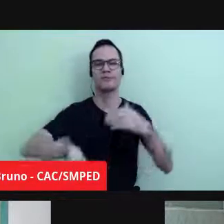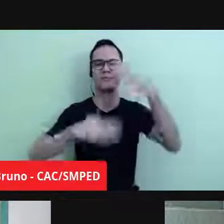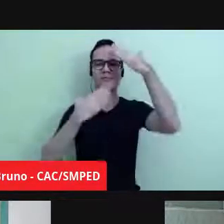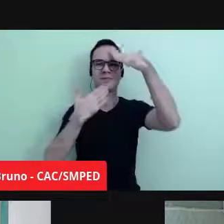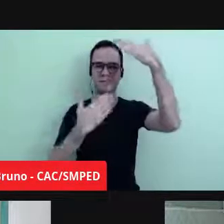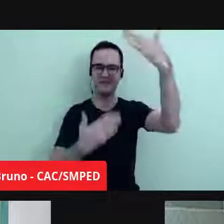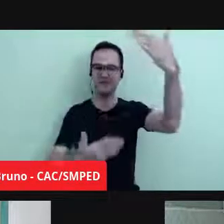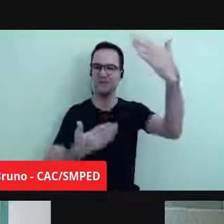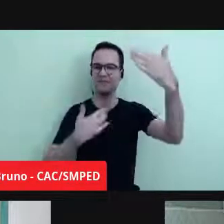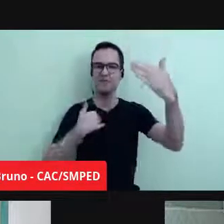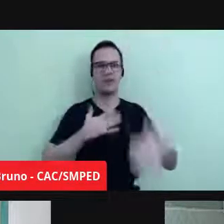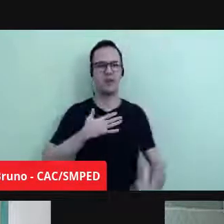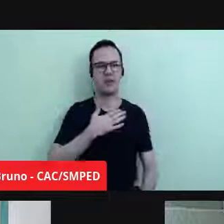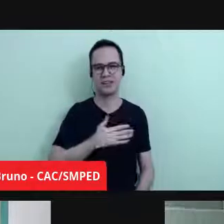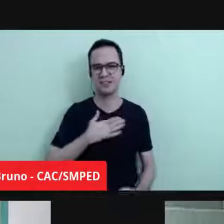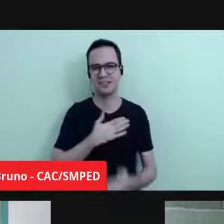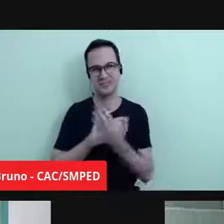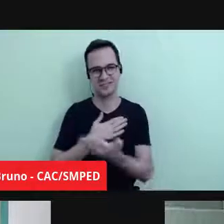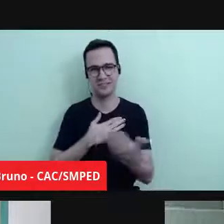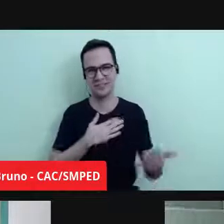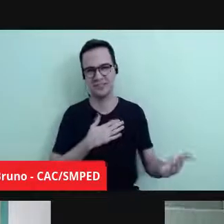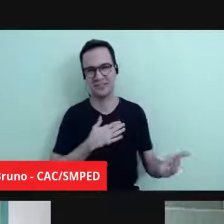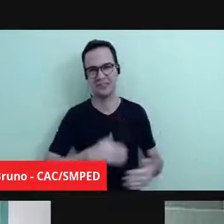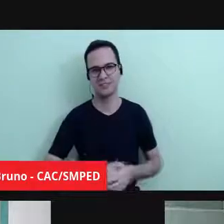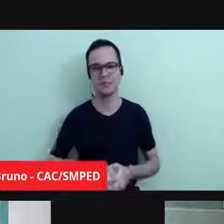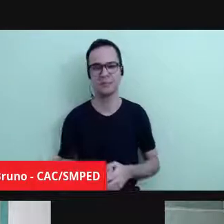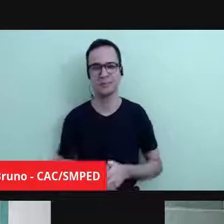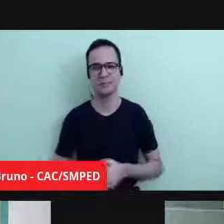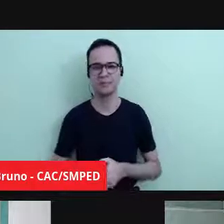foi riquíssima a fala de todos vocês.